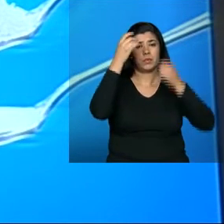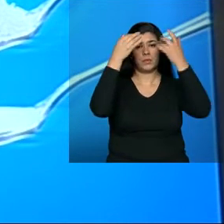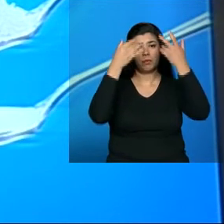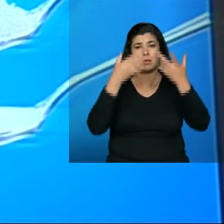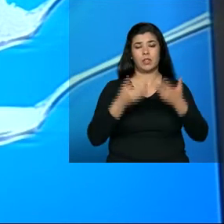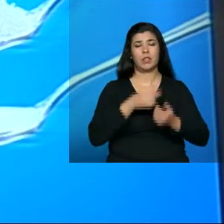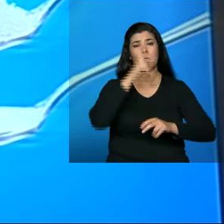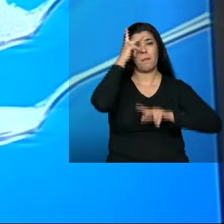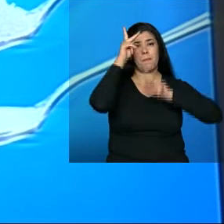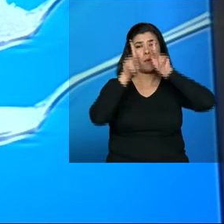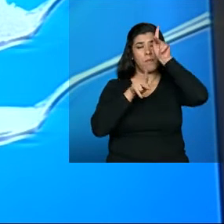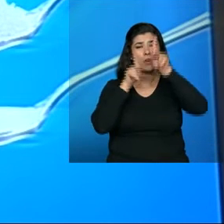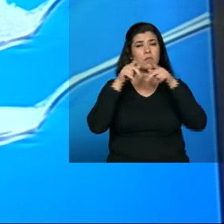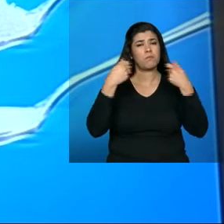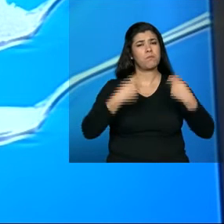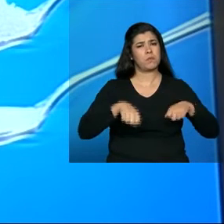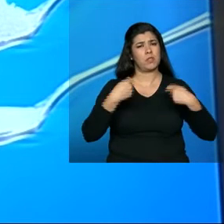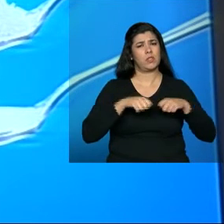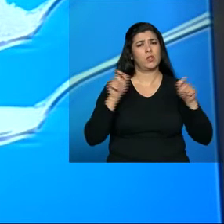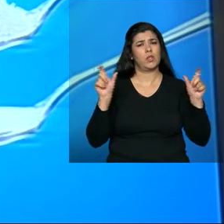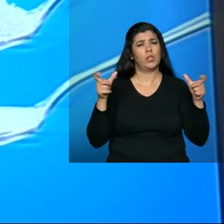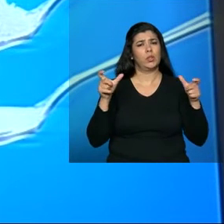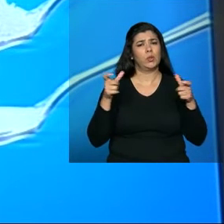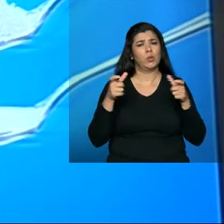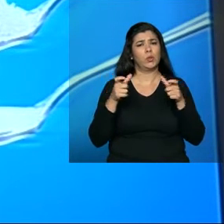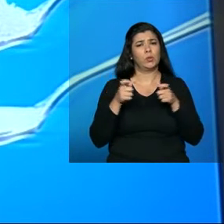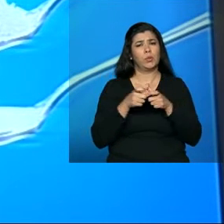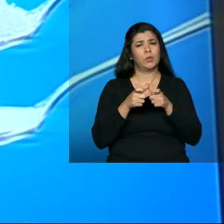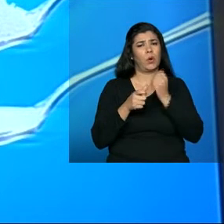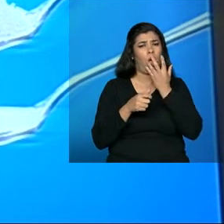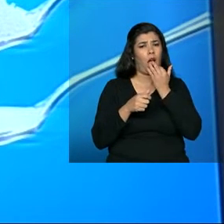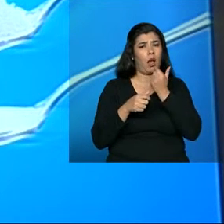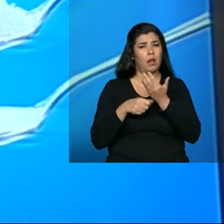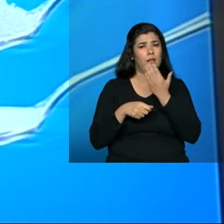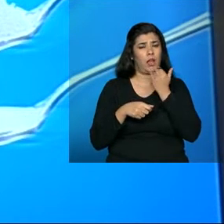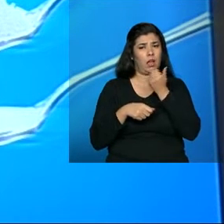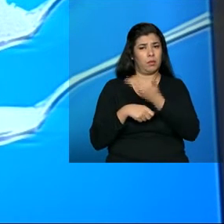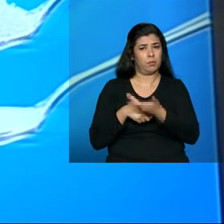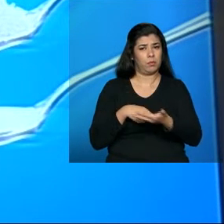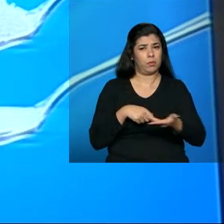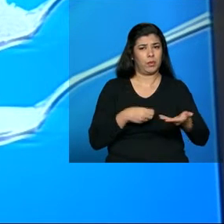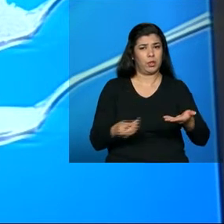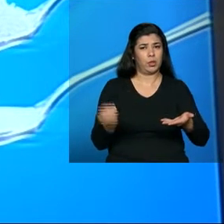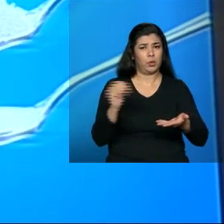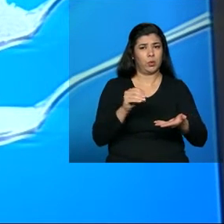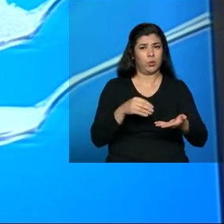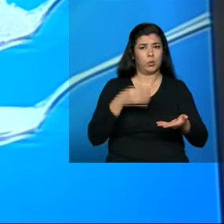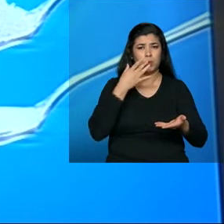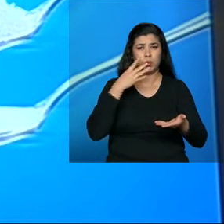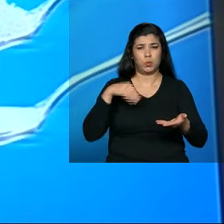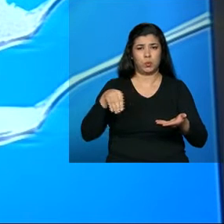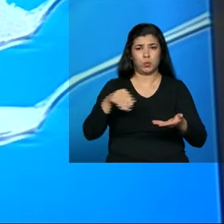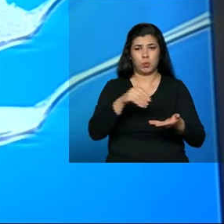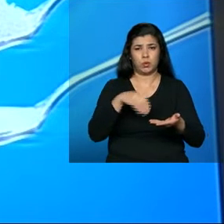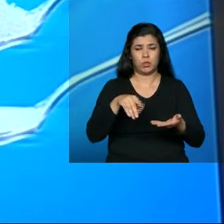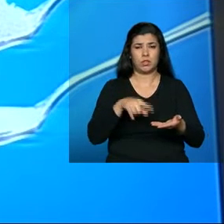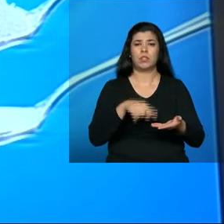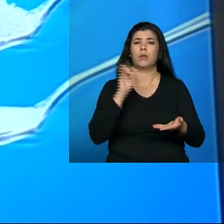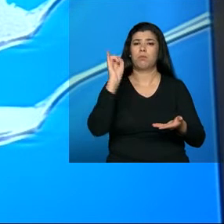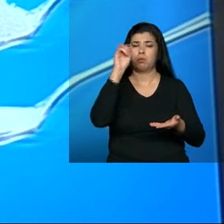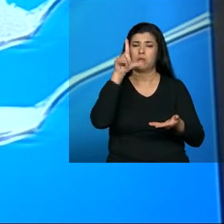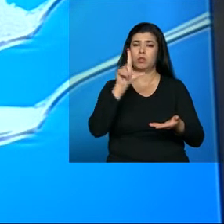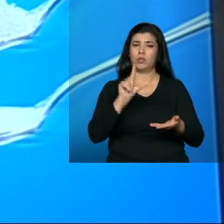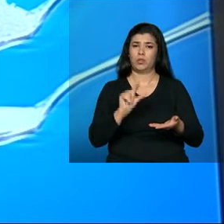sal adicionado na alimentação, mas, por parte dos alimentos industrializados, que também